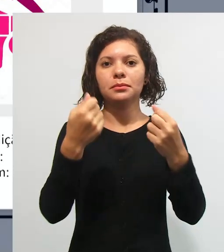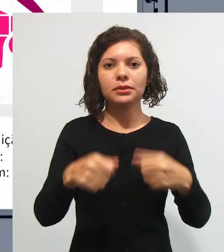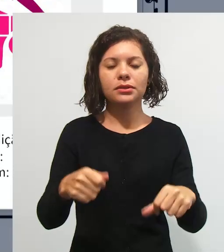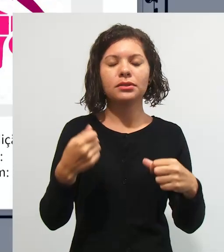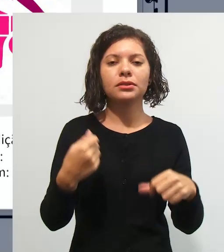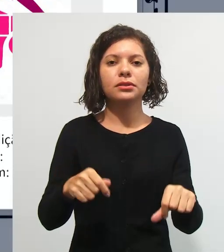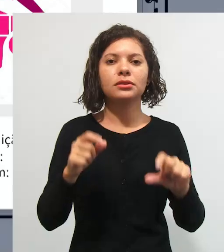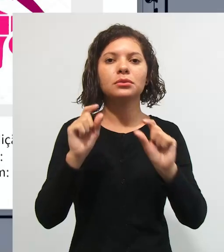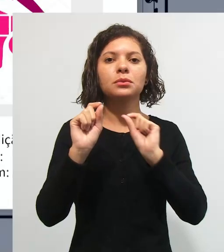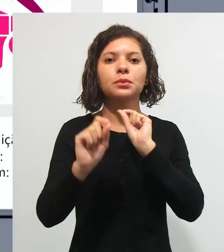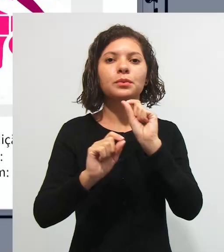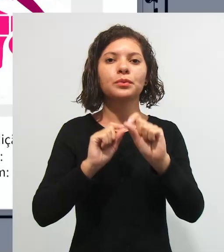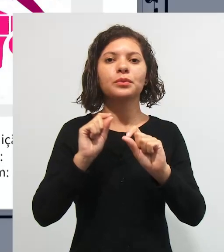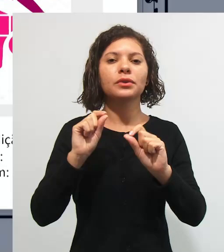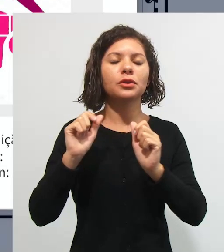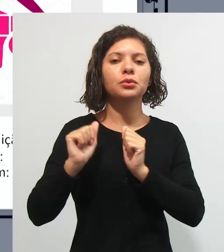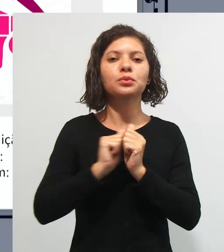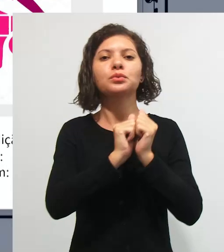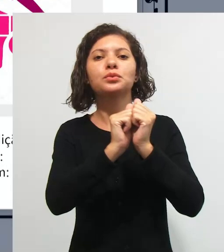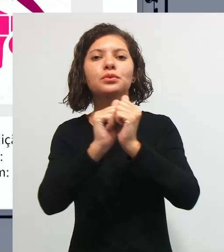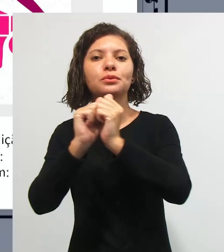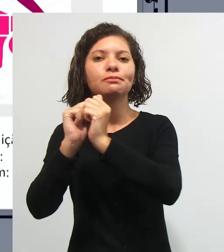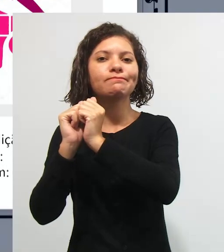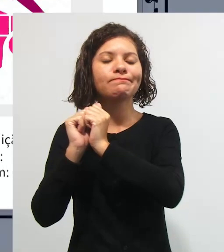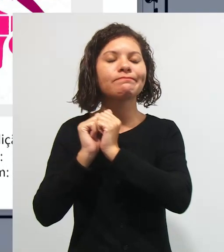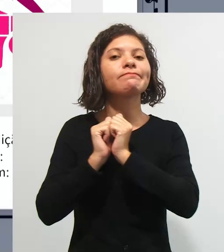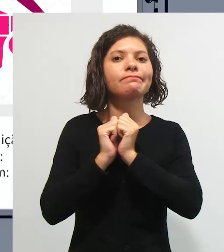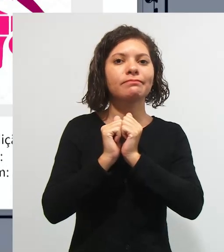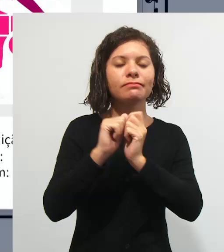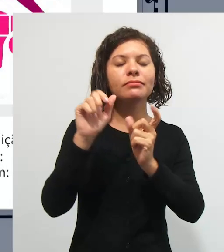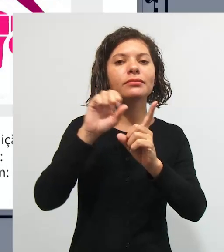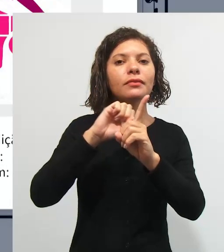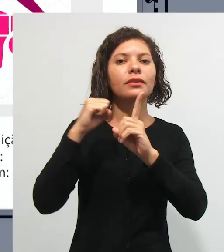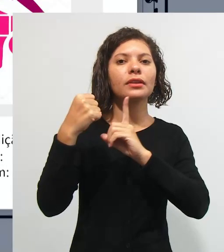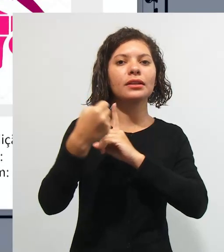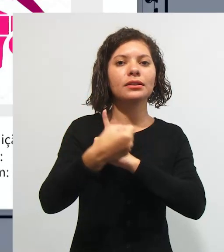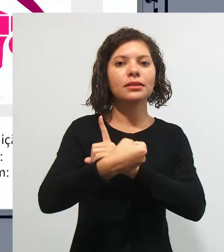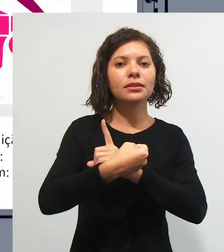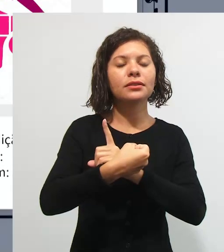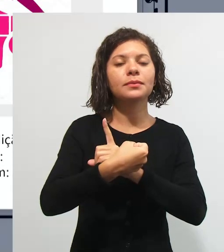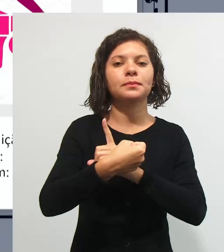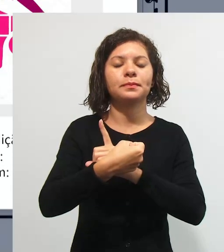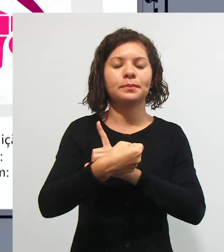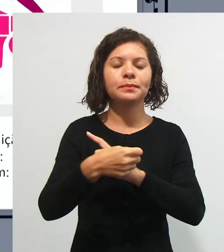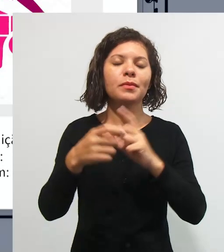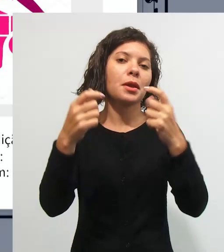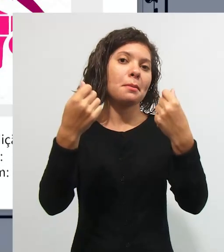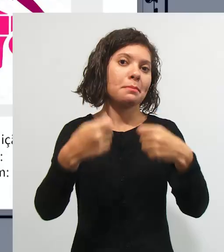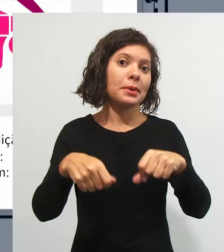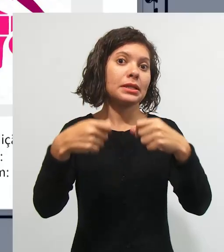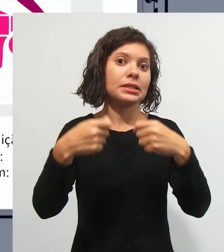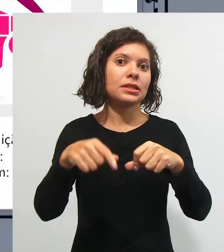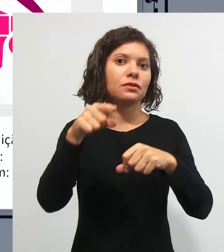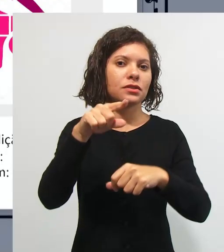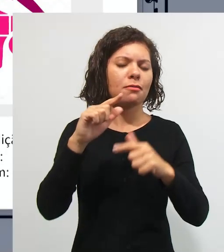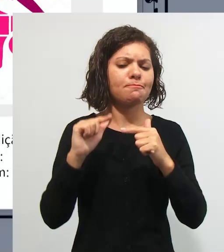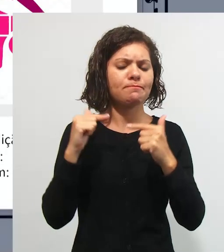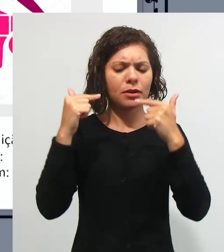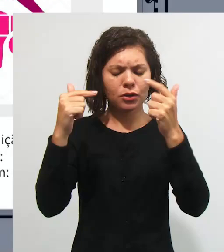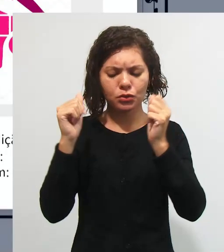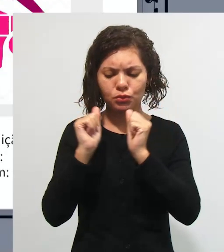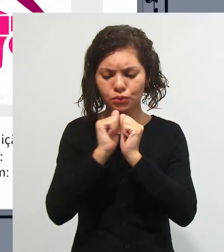faça parte desse processo. Né? Requer que você atue. E à medida que